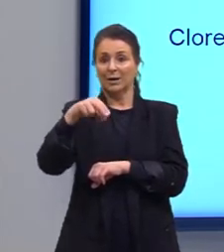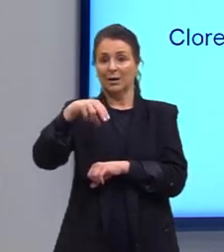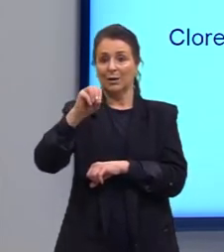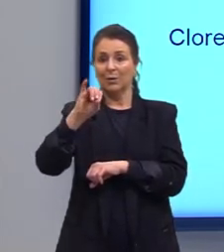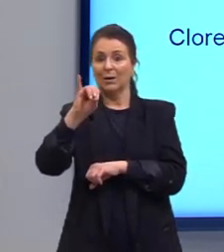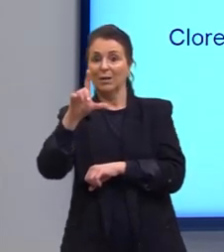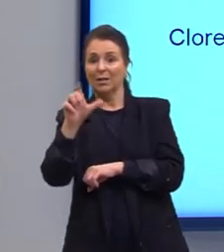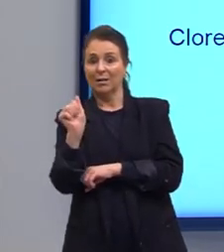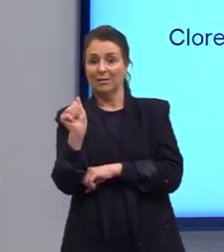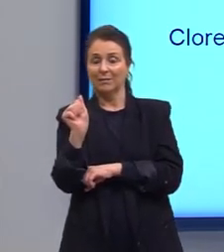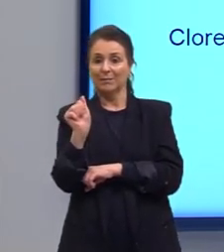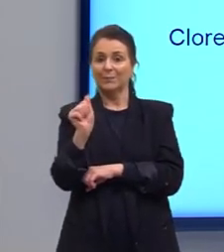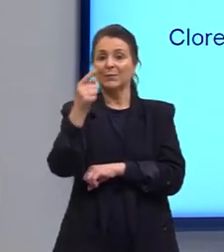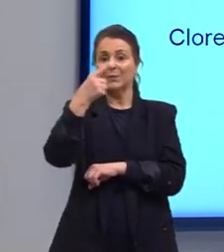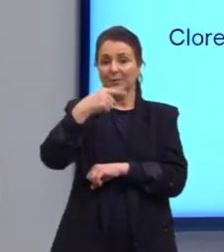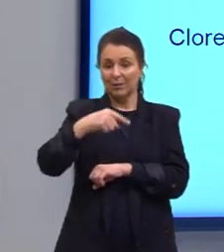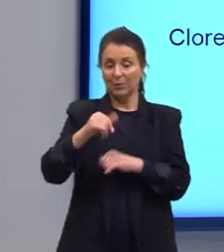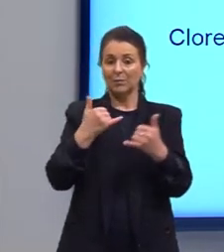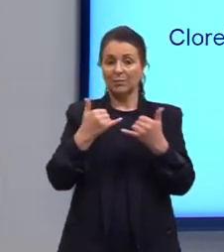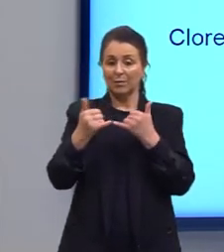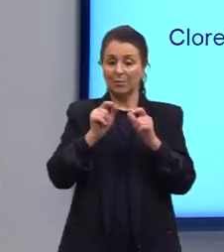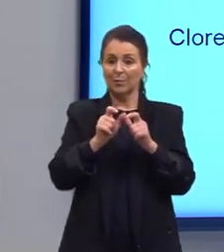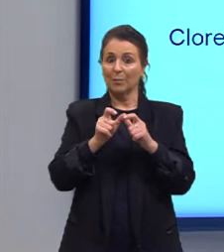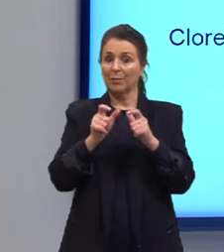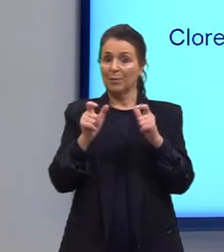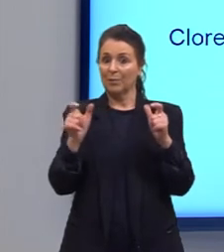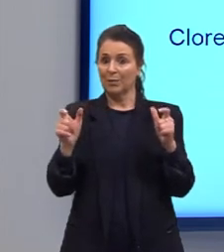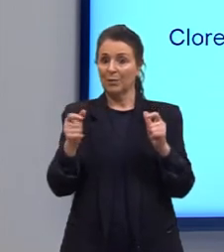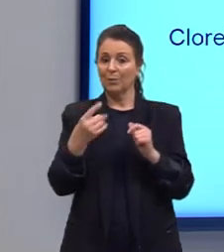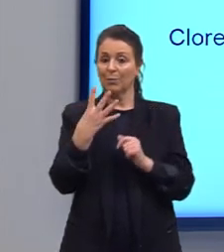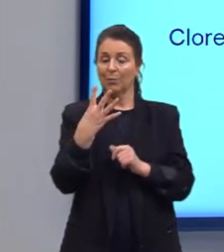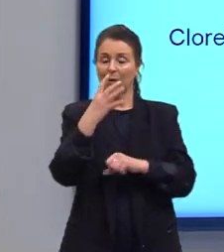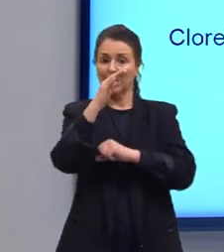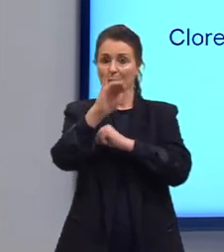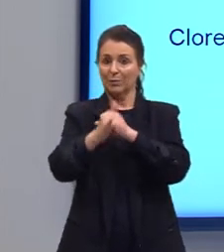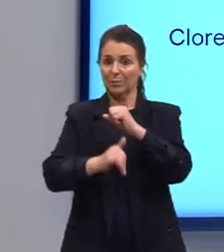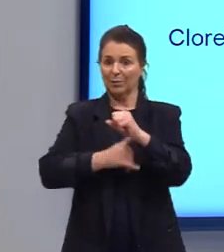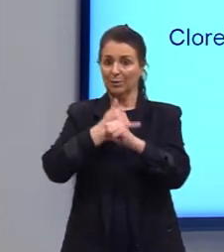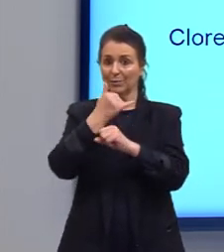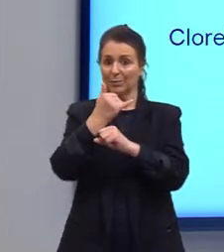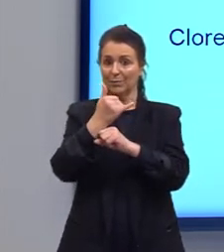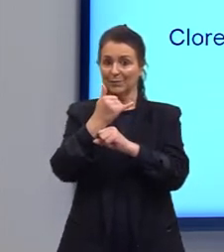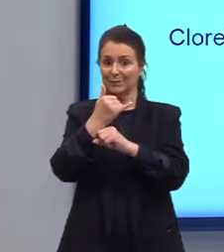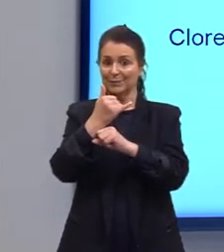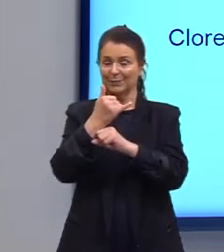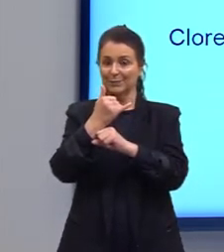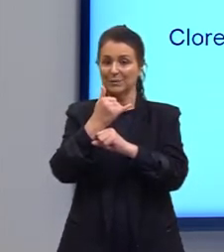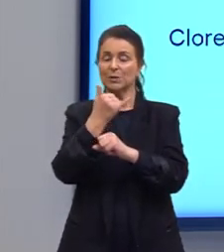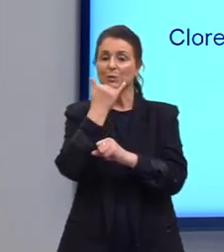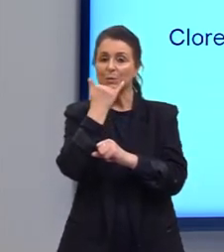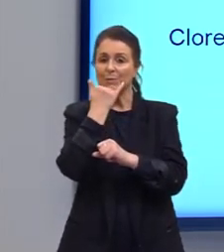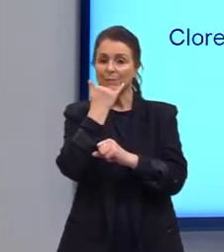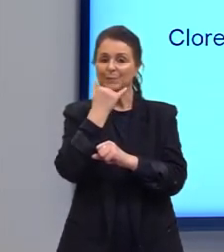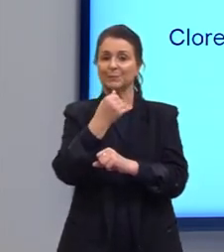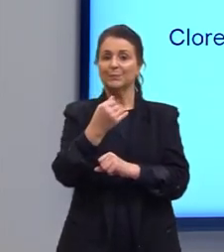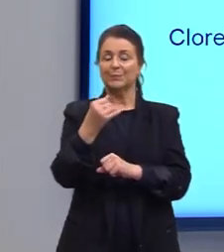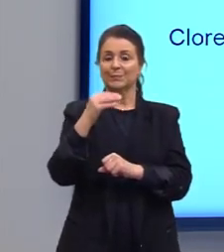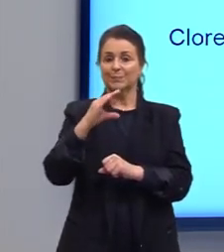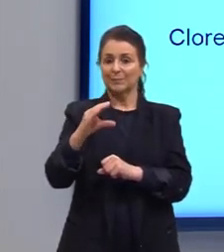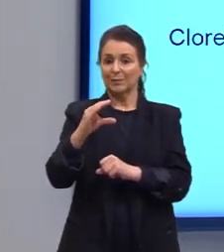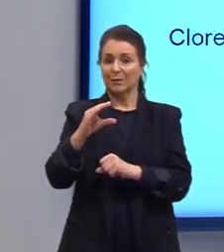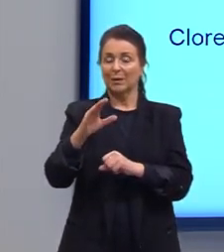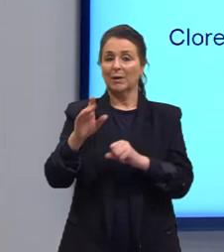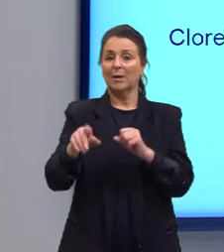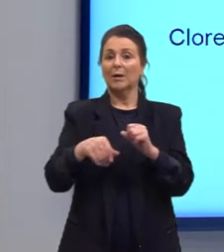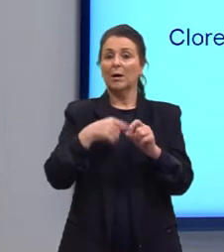outro exemplo um pouquinho maior eu vou ter quatro átomos de carbono né um dois três quatro mais o